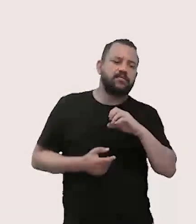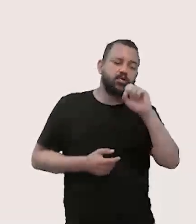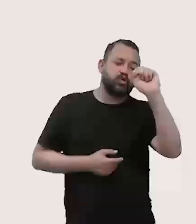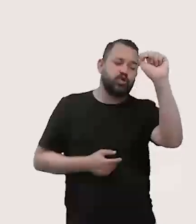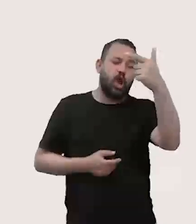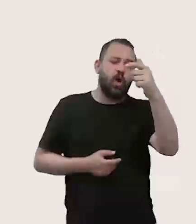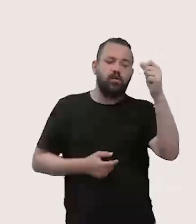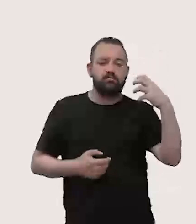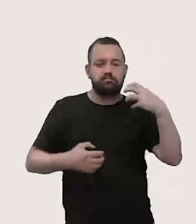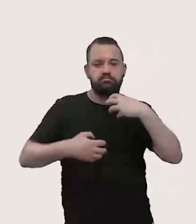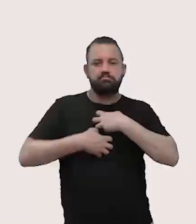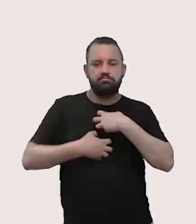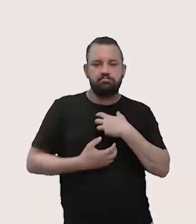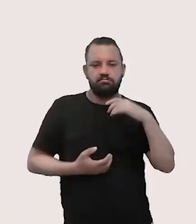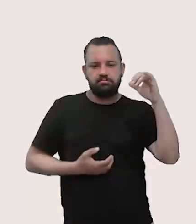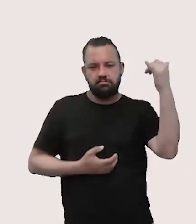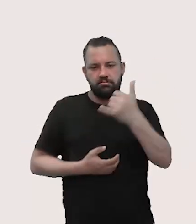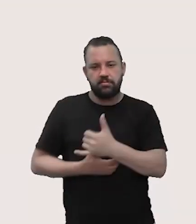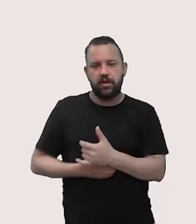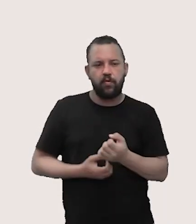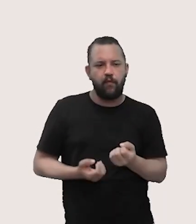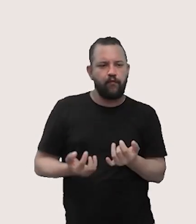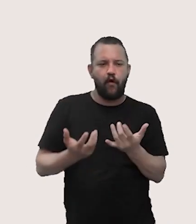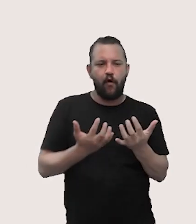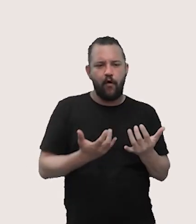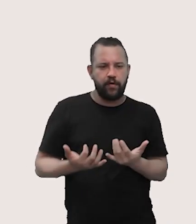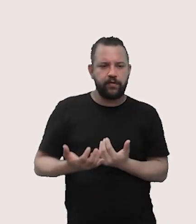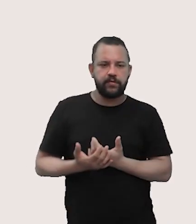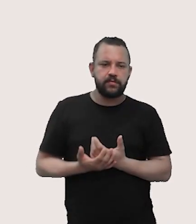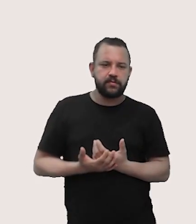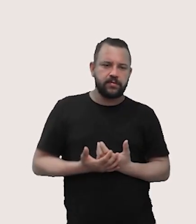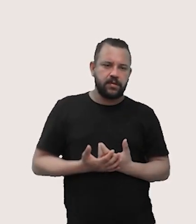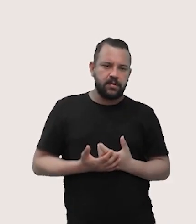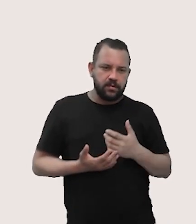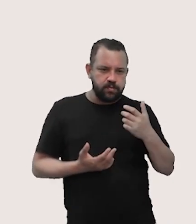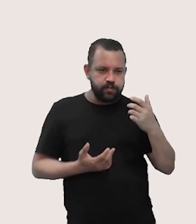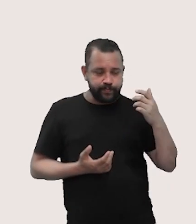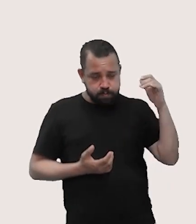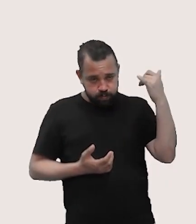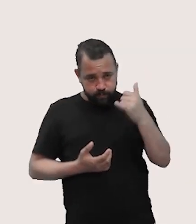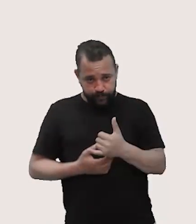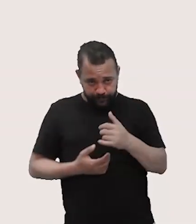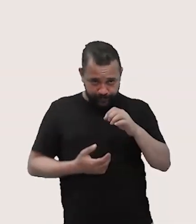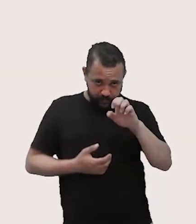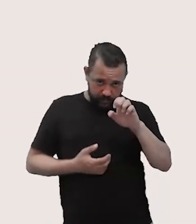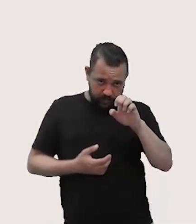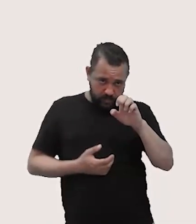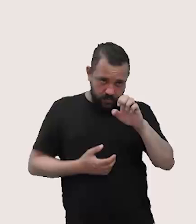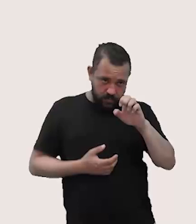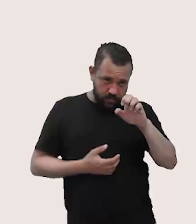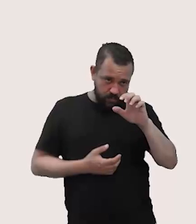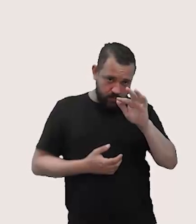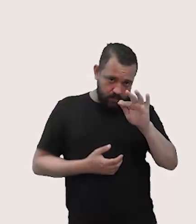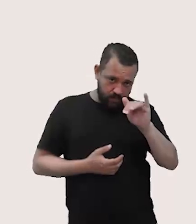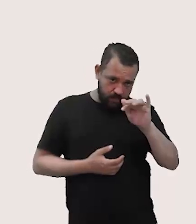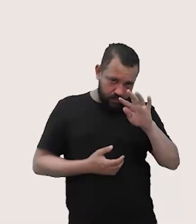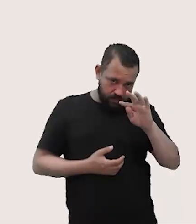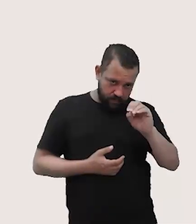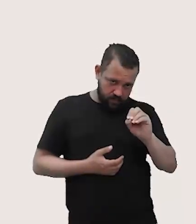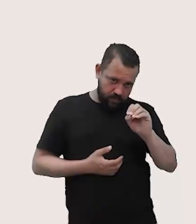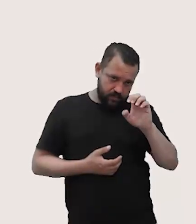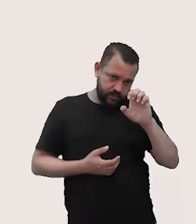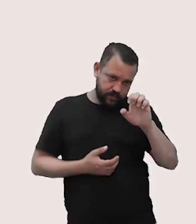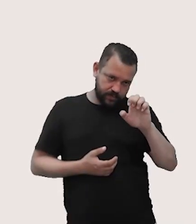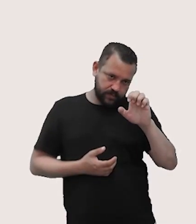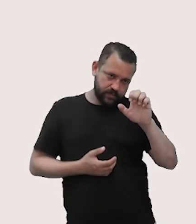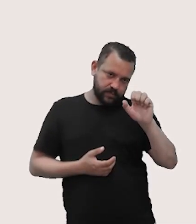a energia que vem do fogo, é a energia que vai gerar o chamado efeito estufa ou as estufas que são utilizadas em algumas plantas